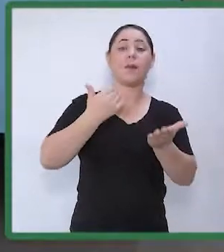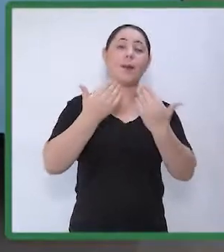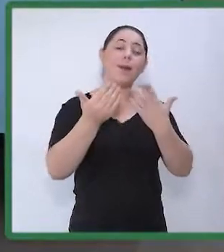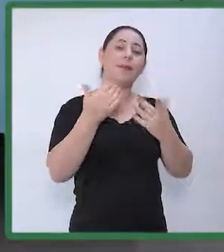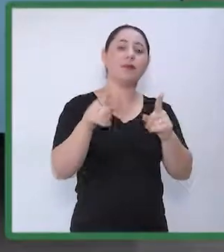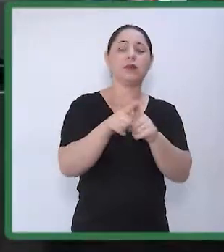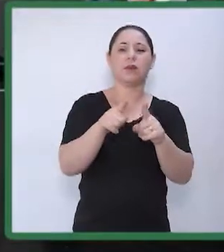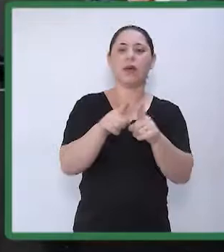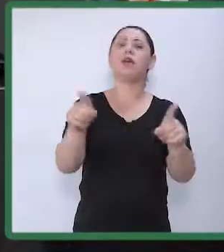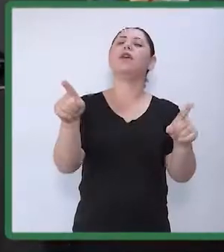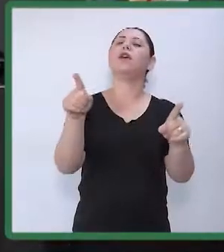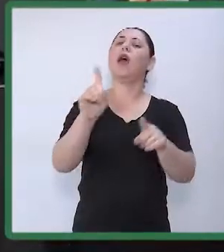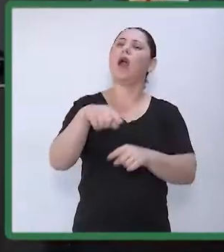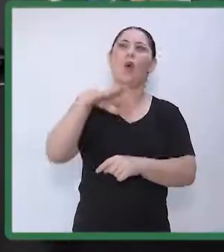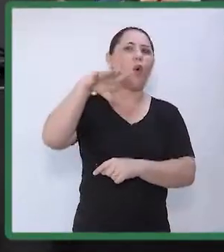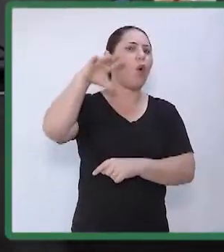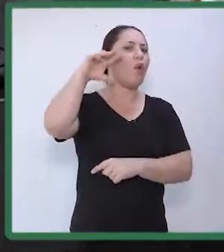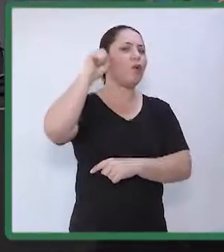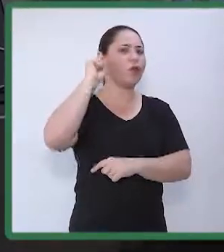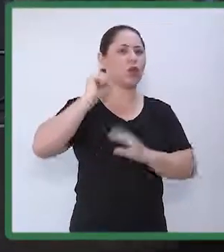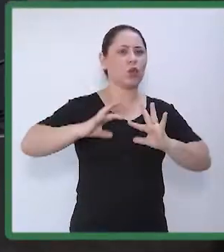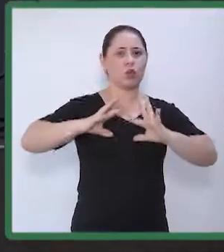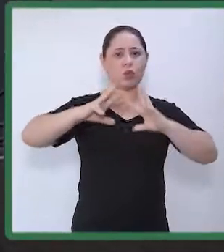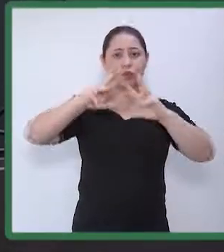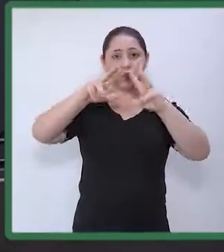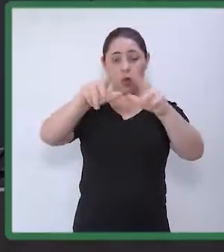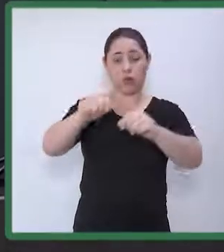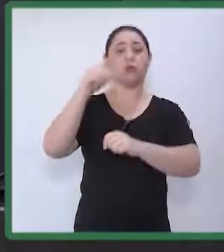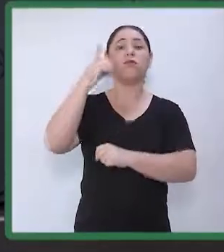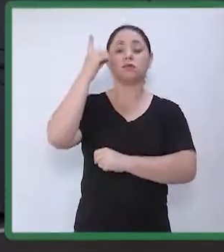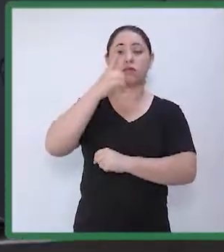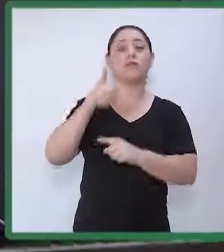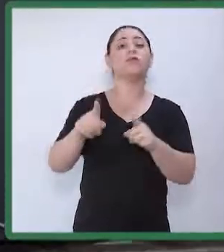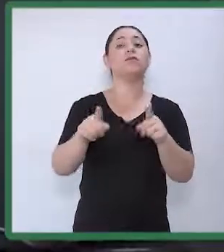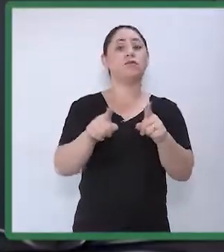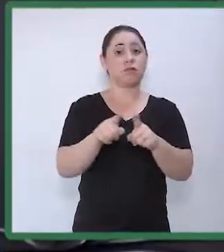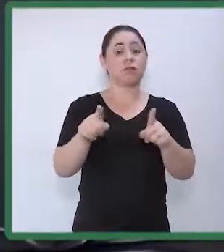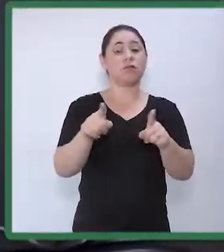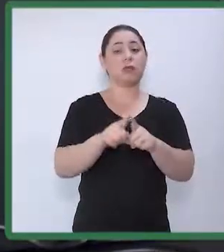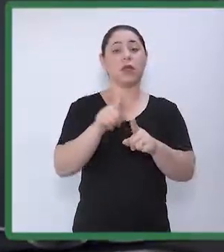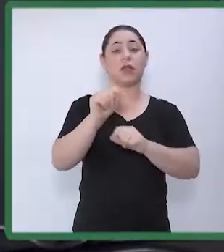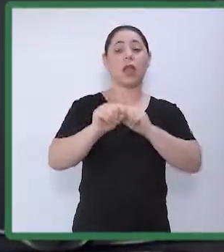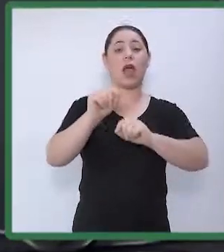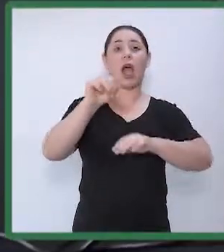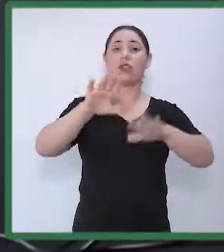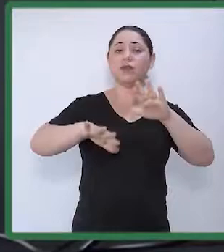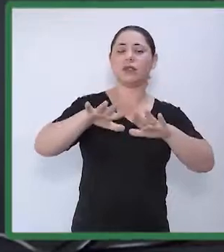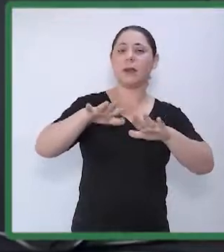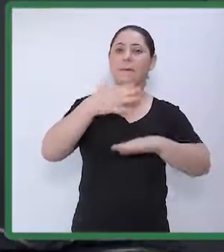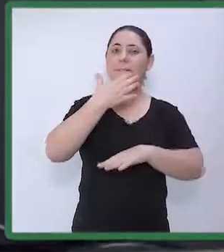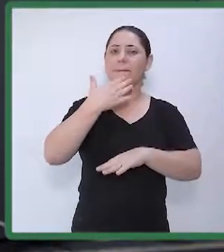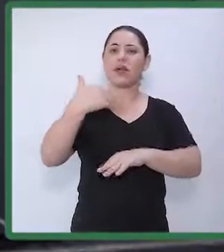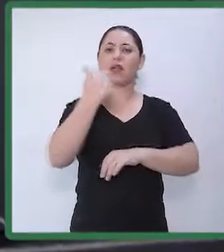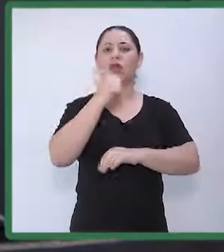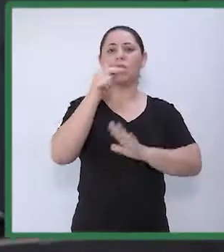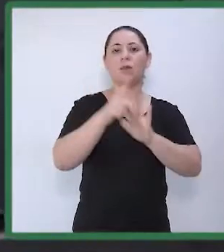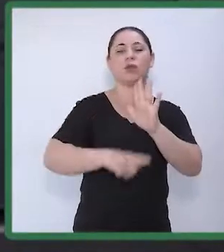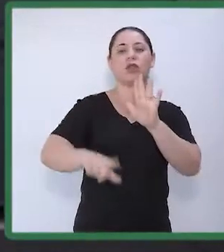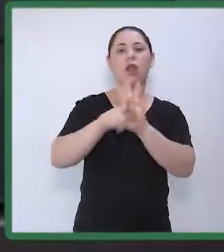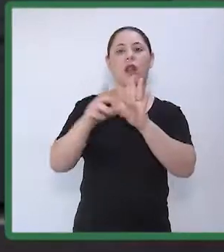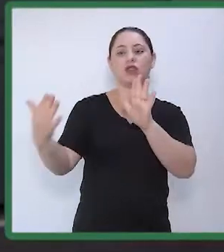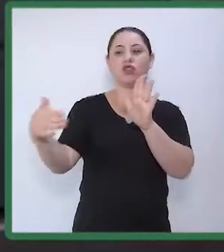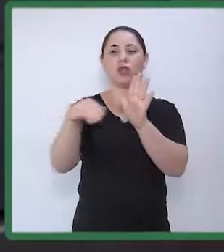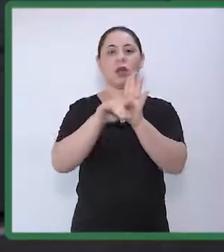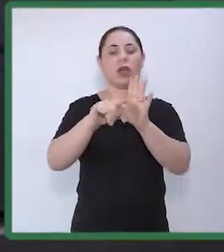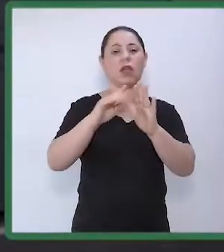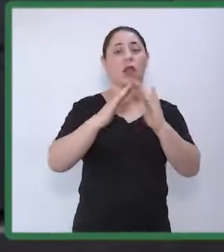de poder debater, de poder também ouvir todos os deputados, inclusive para muitas vezes melhorar os